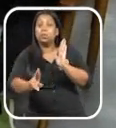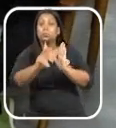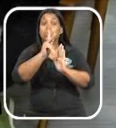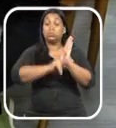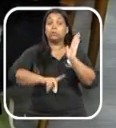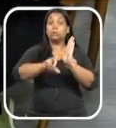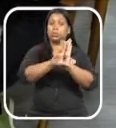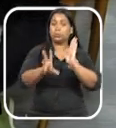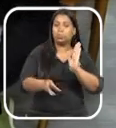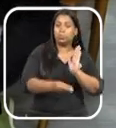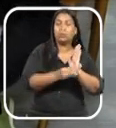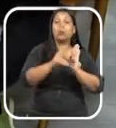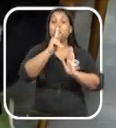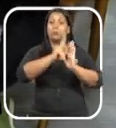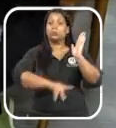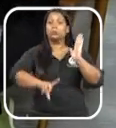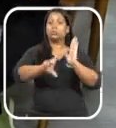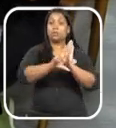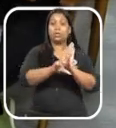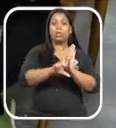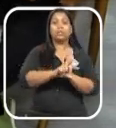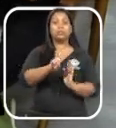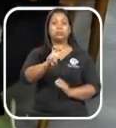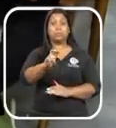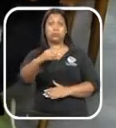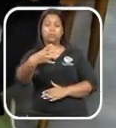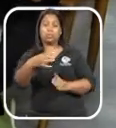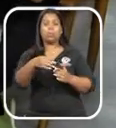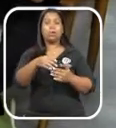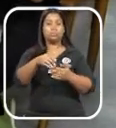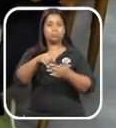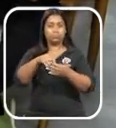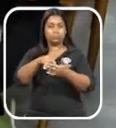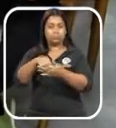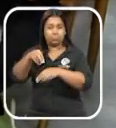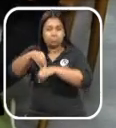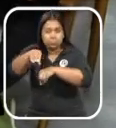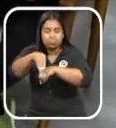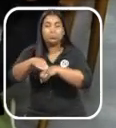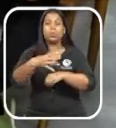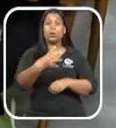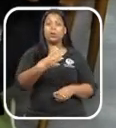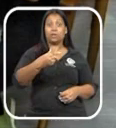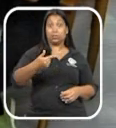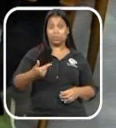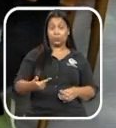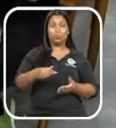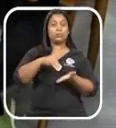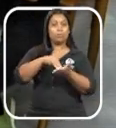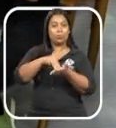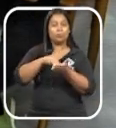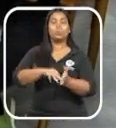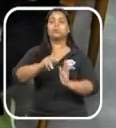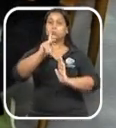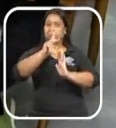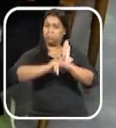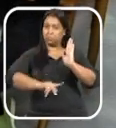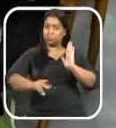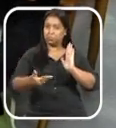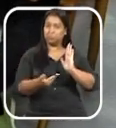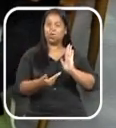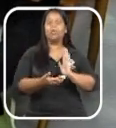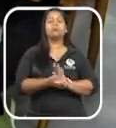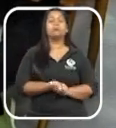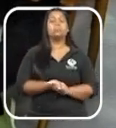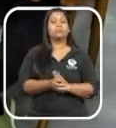moções, projeto de decreto legislativo, emenda à lei orgânica, bastante coisa feita